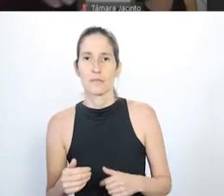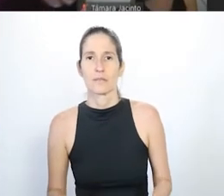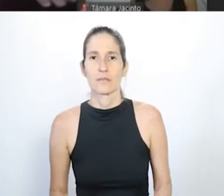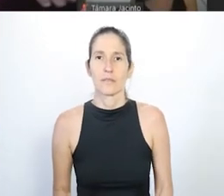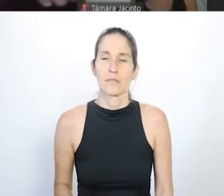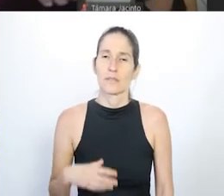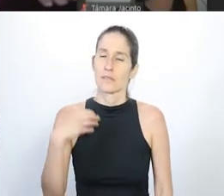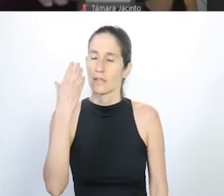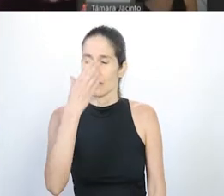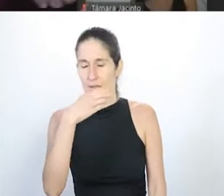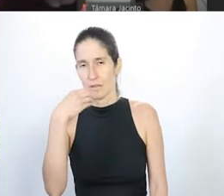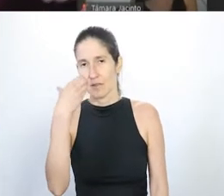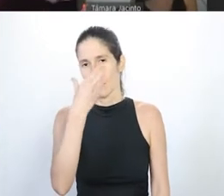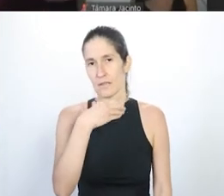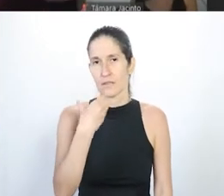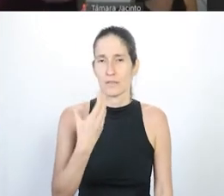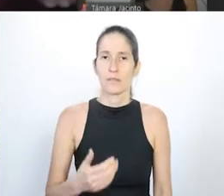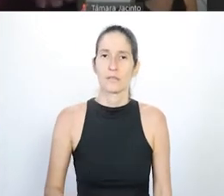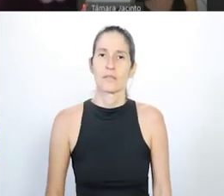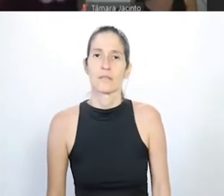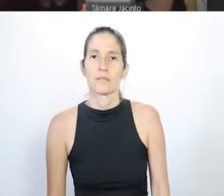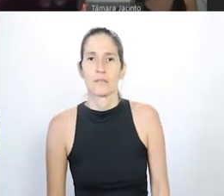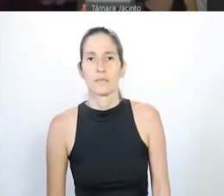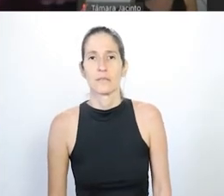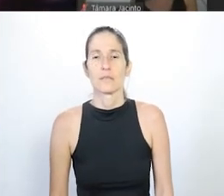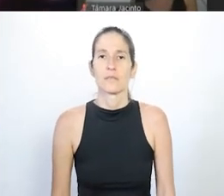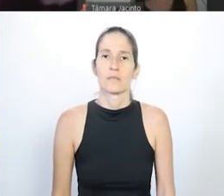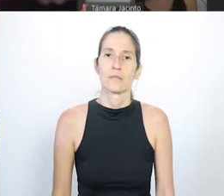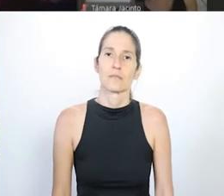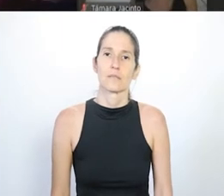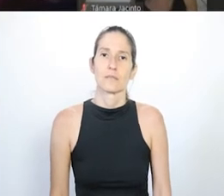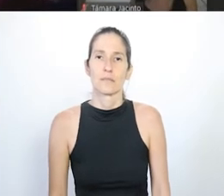latinhos, na casa da tudo num braço de mamãe.